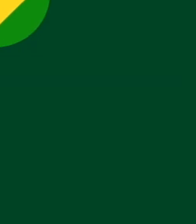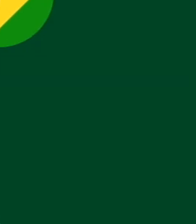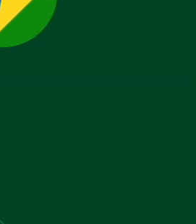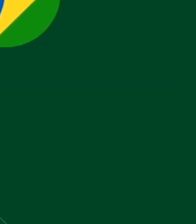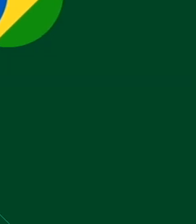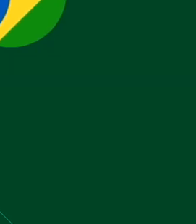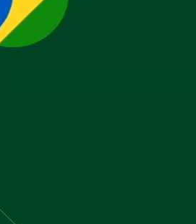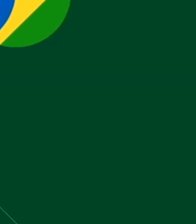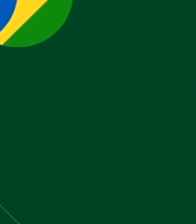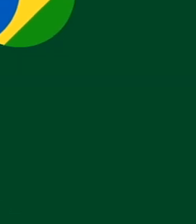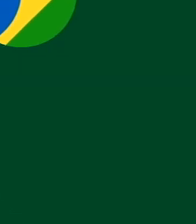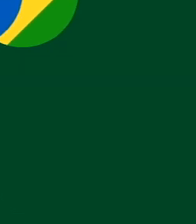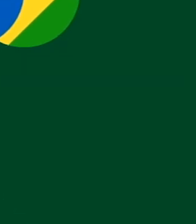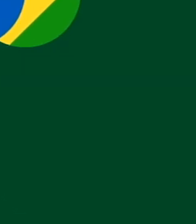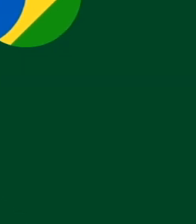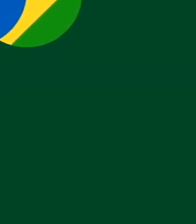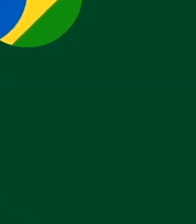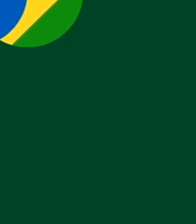Momento Saúde